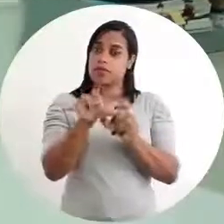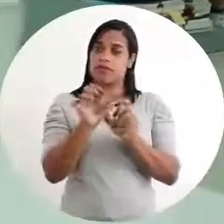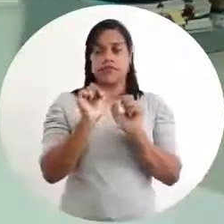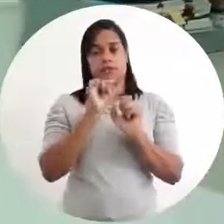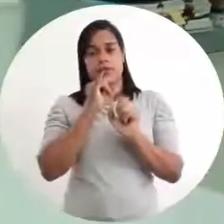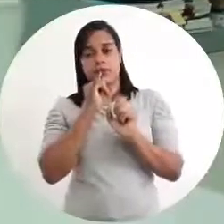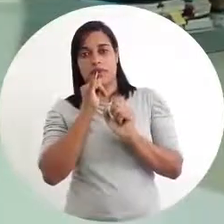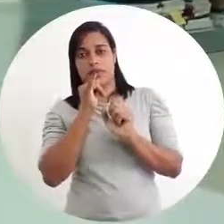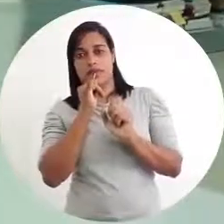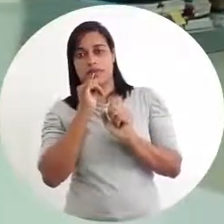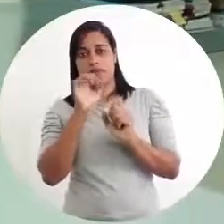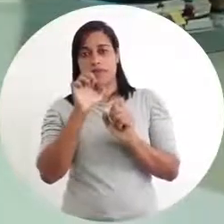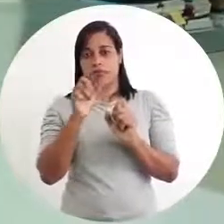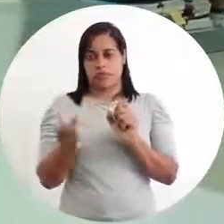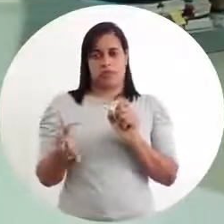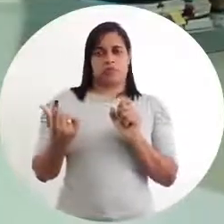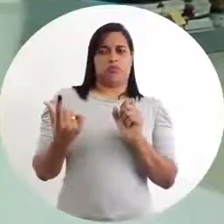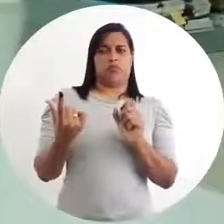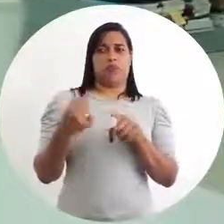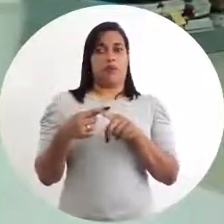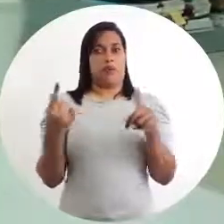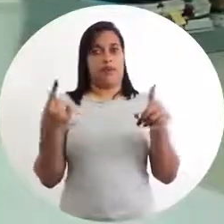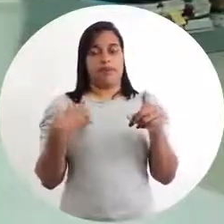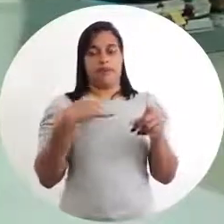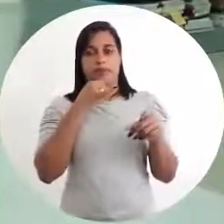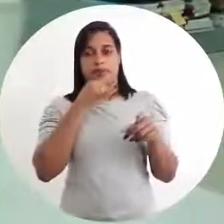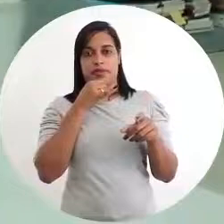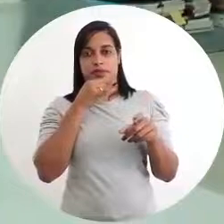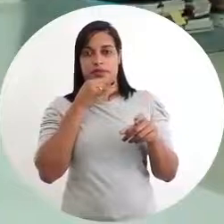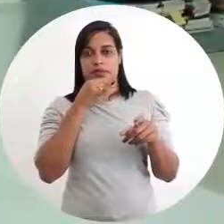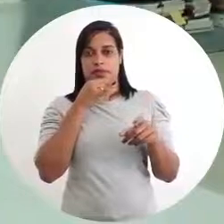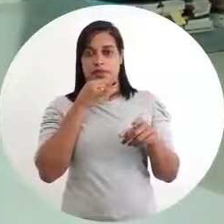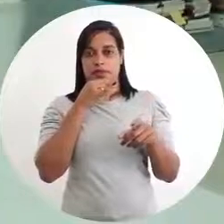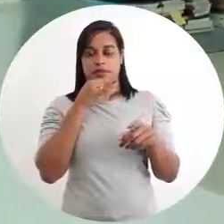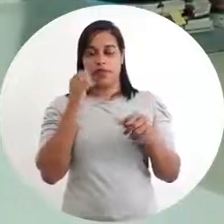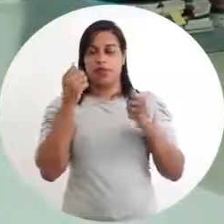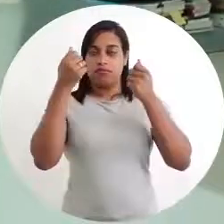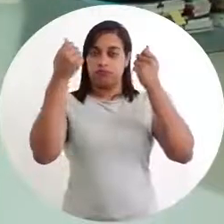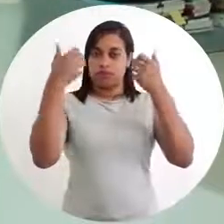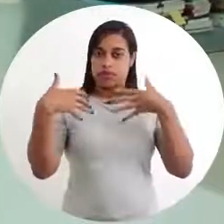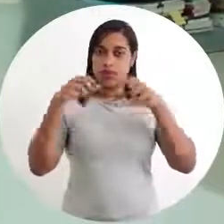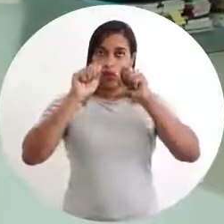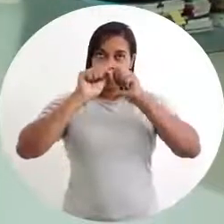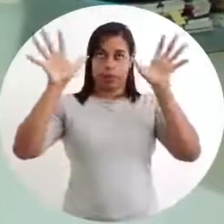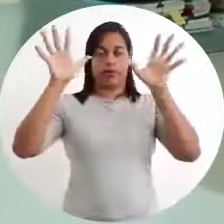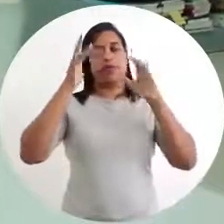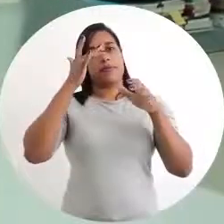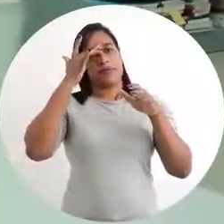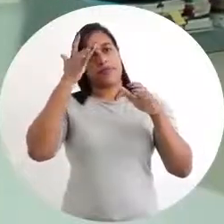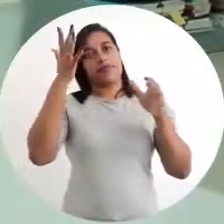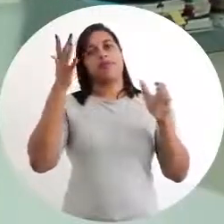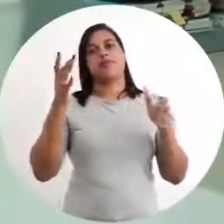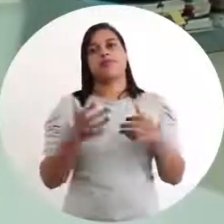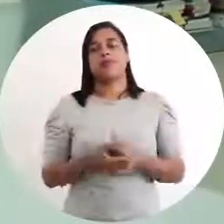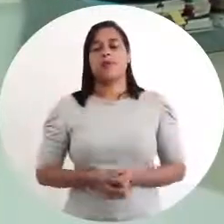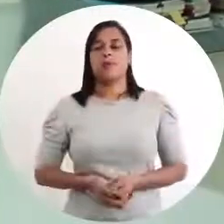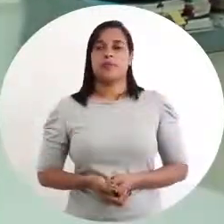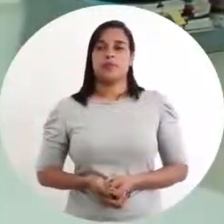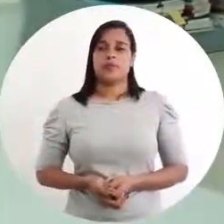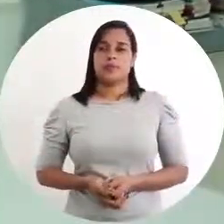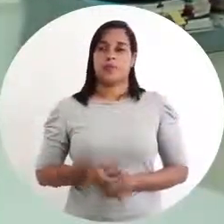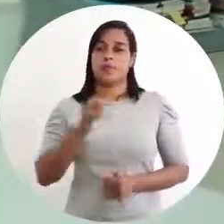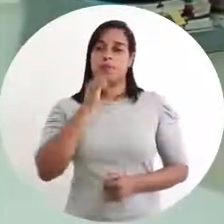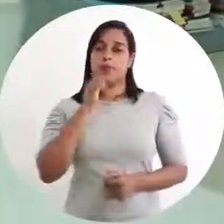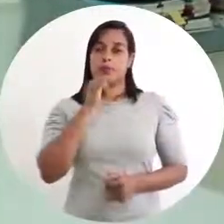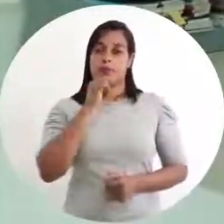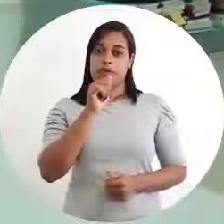pode, por exemplo, estranhar, mas que com o nosso esclarecimento vai ficar muito mais fácil. Então,